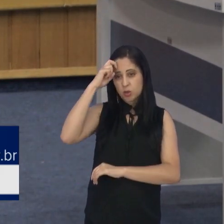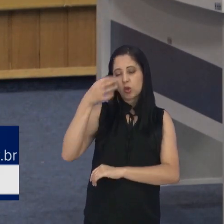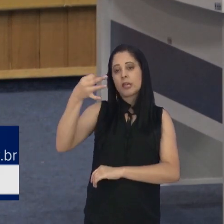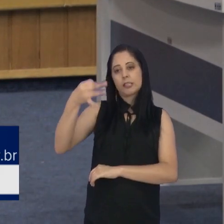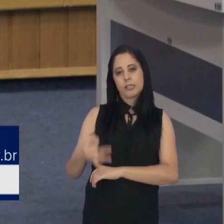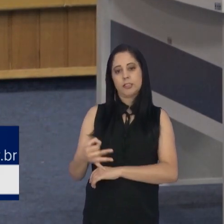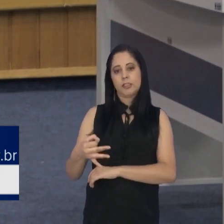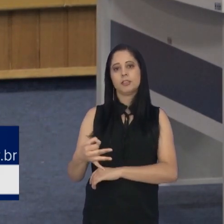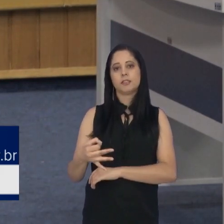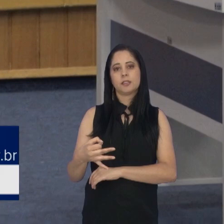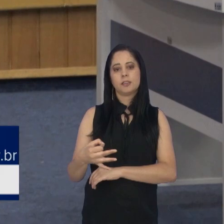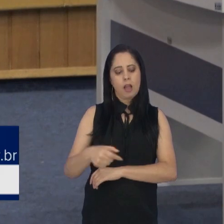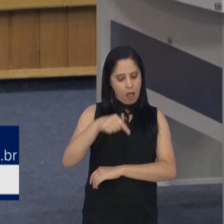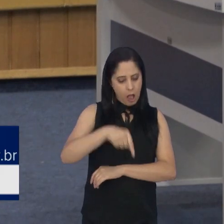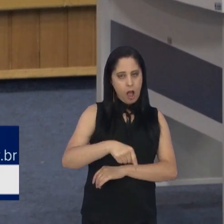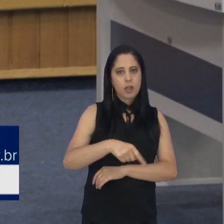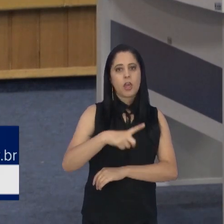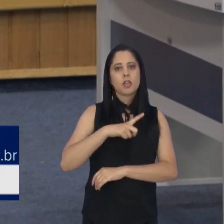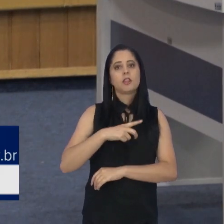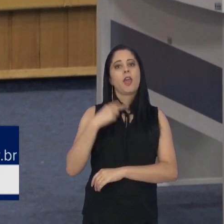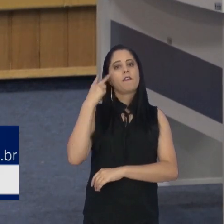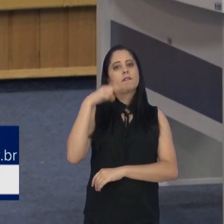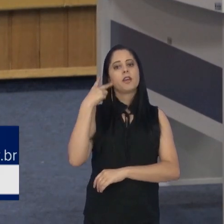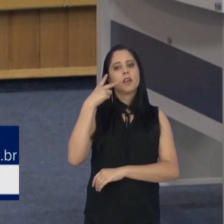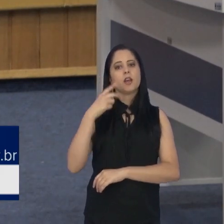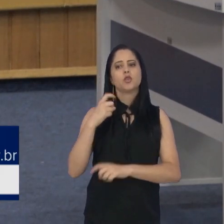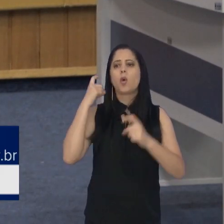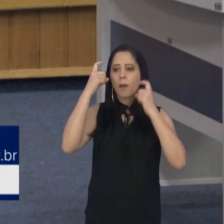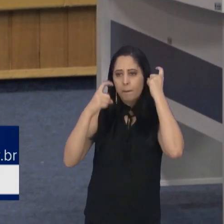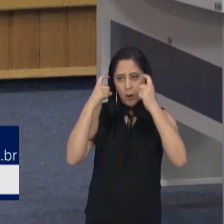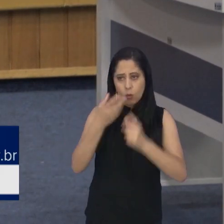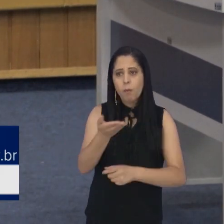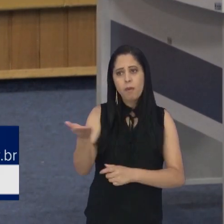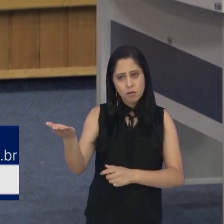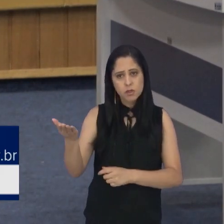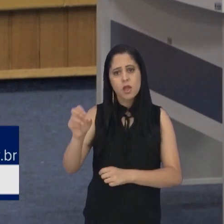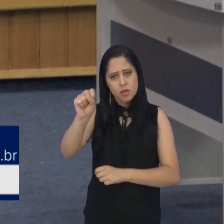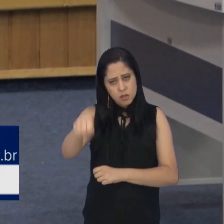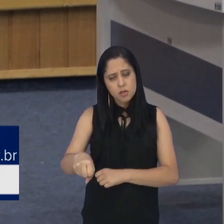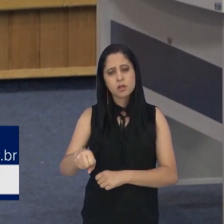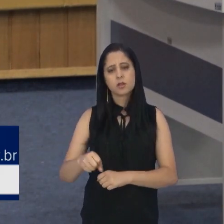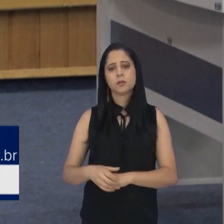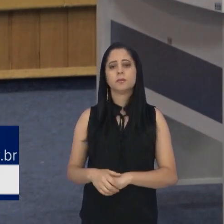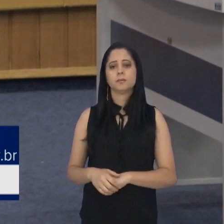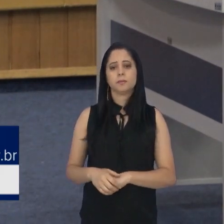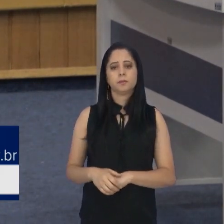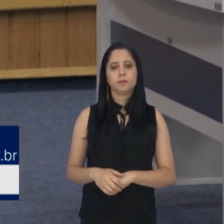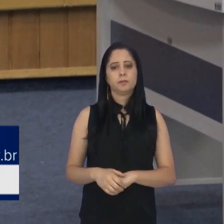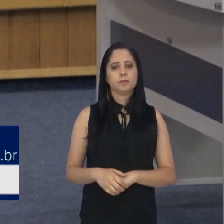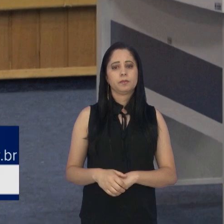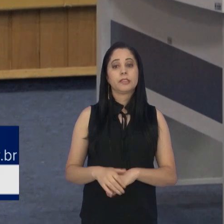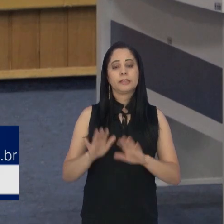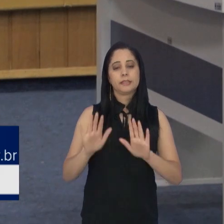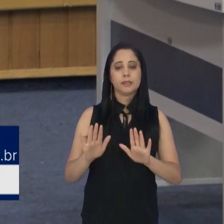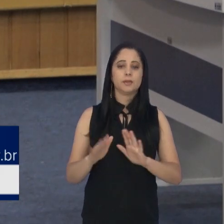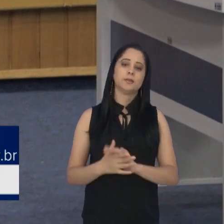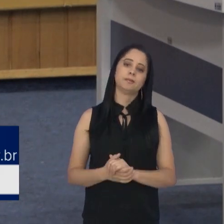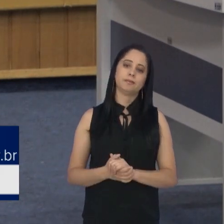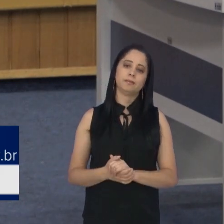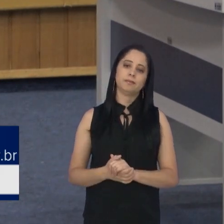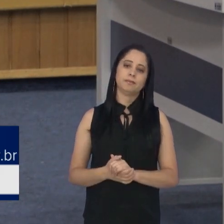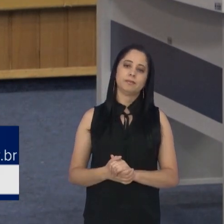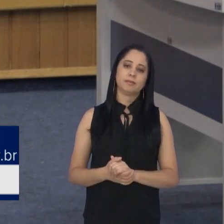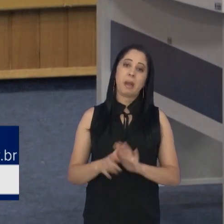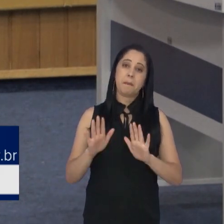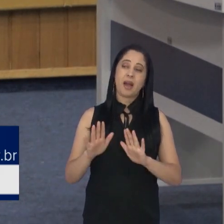tem vereador que também se preocupa com vocês, viu? Então, mais um gol